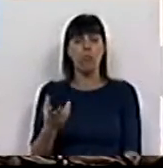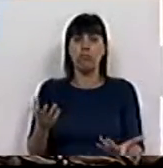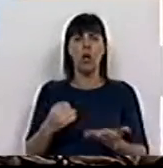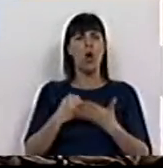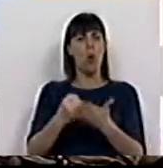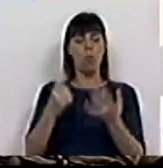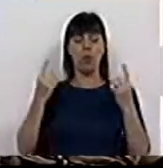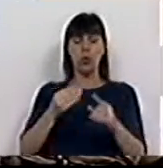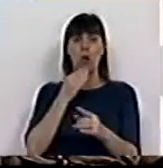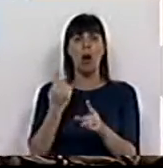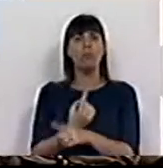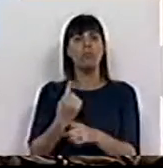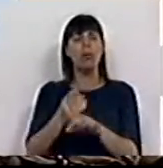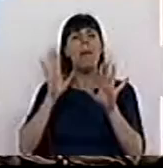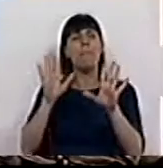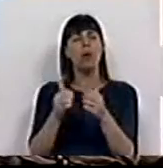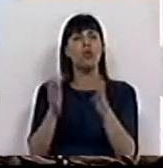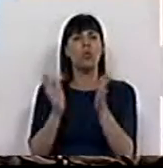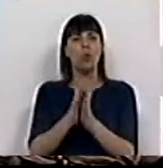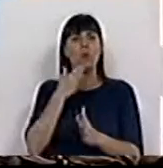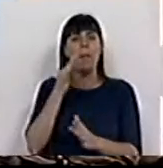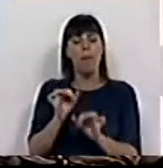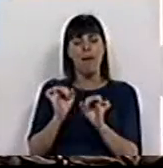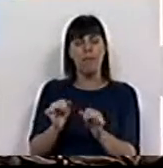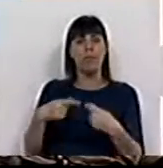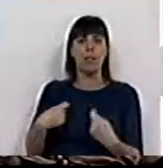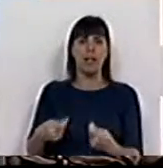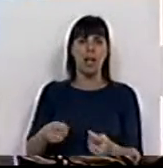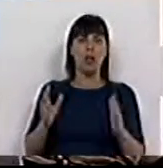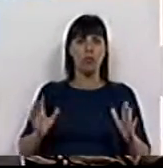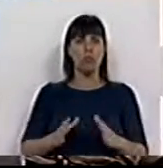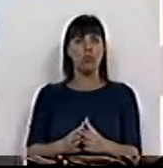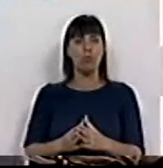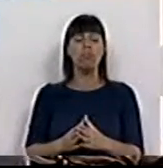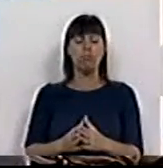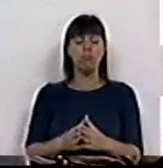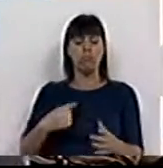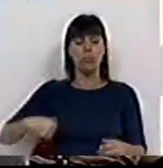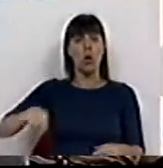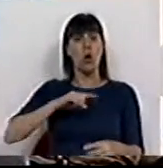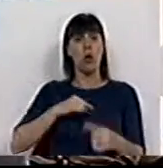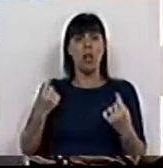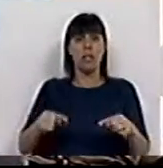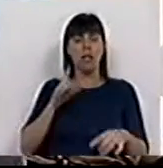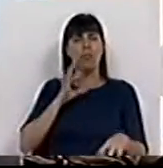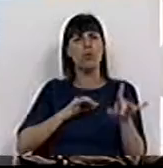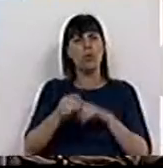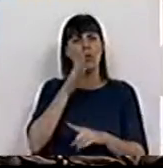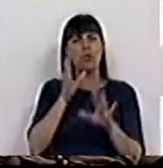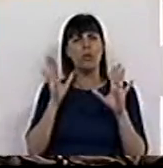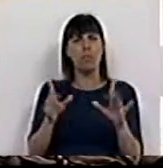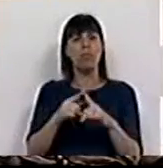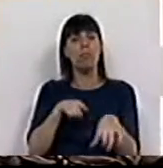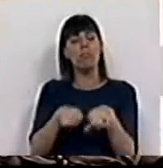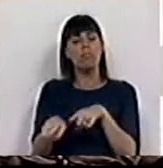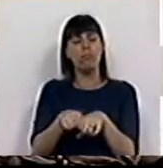não apoia apenas a alimentação, mas todos os seus gastos. O que nós temos, senhoras e senhores deputados, é